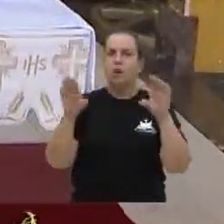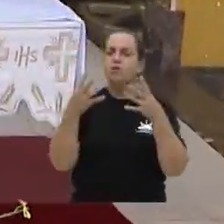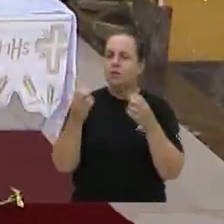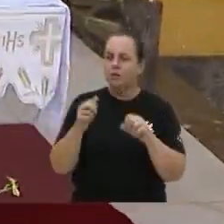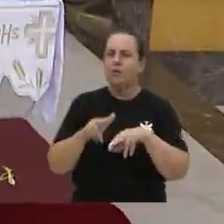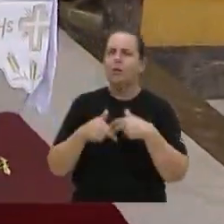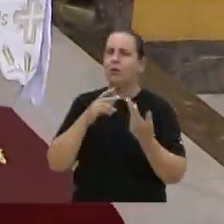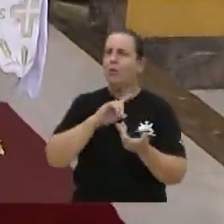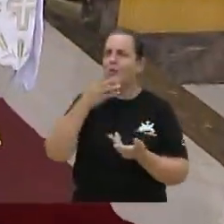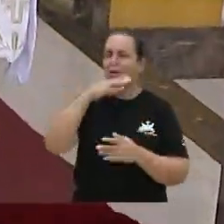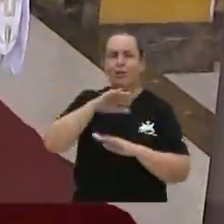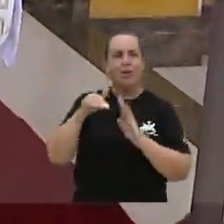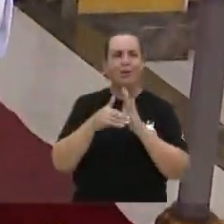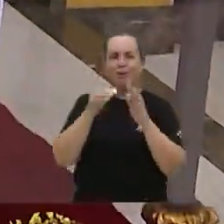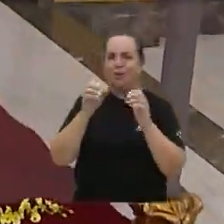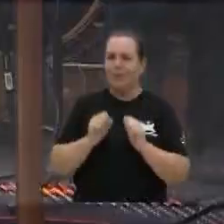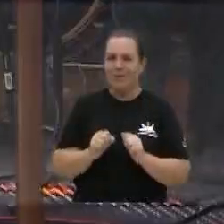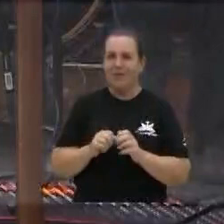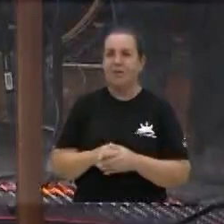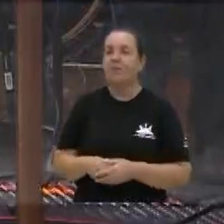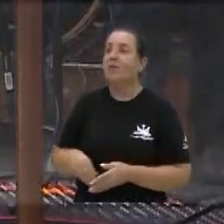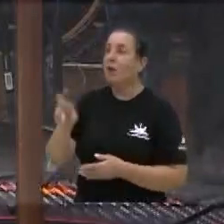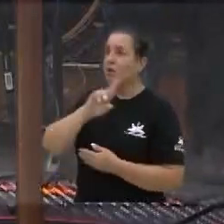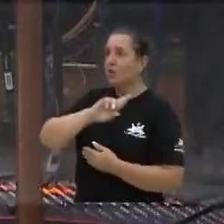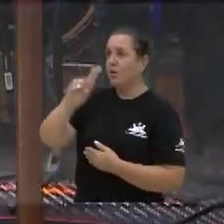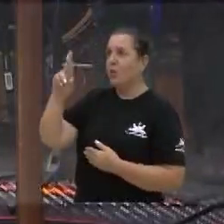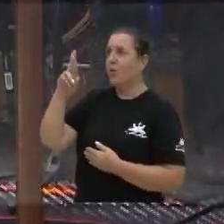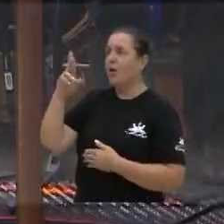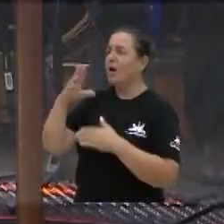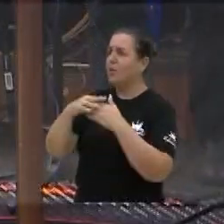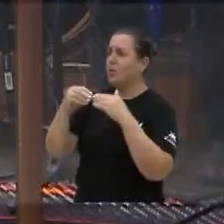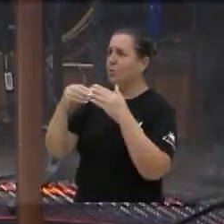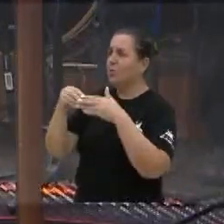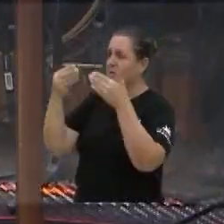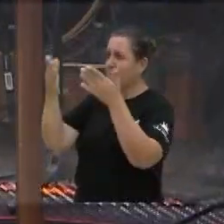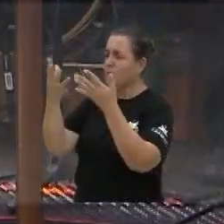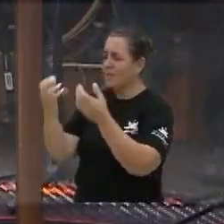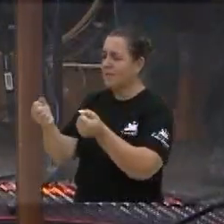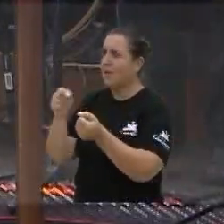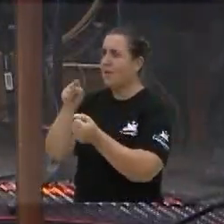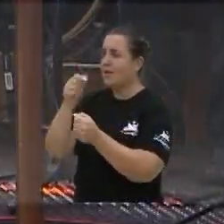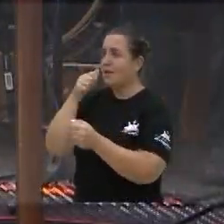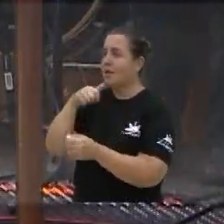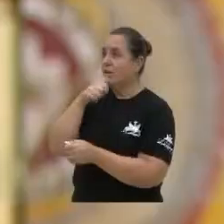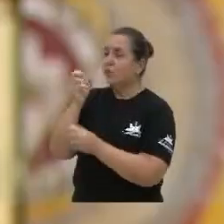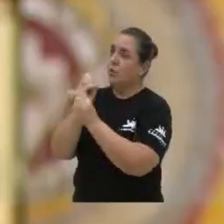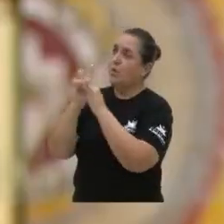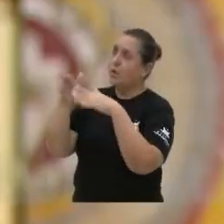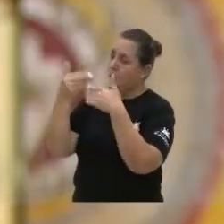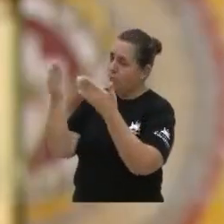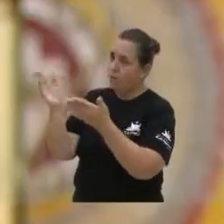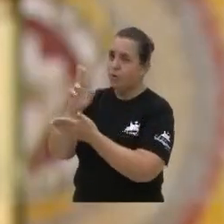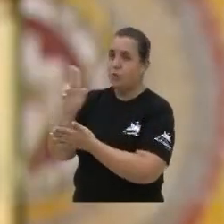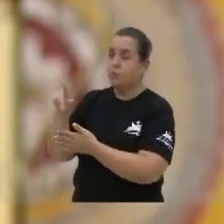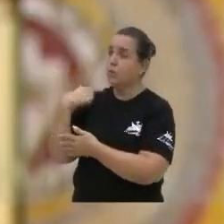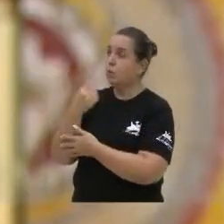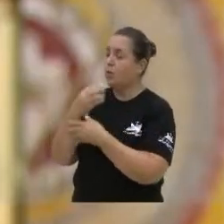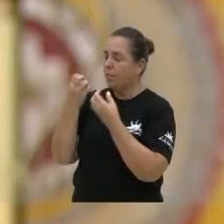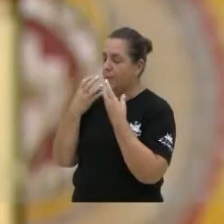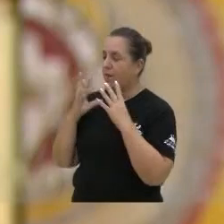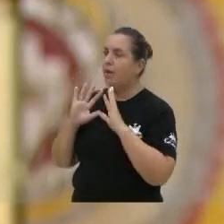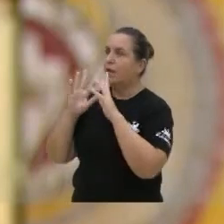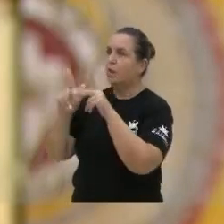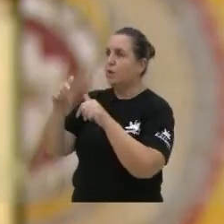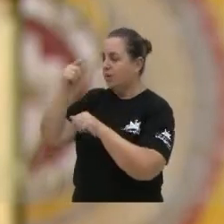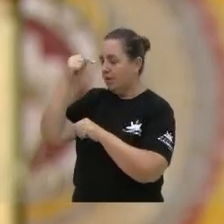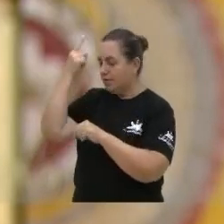aceito por Deus Pai Todo-Poderoso. Receba, o Senhor, por tuas mãos este sacrifício, para a glória do seu